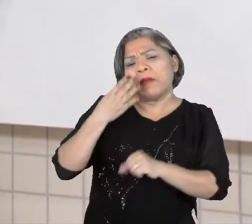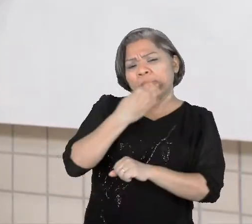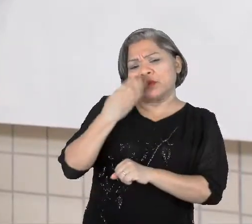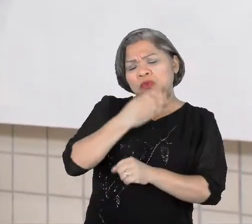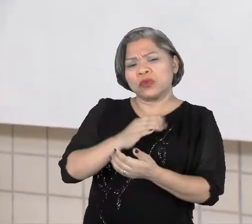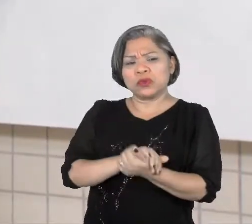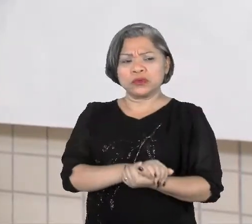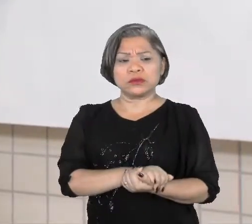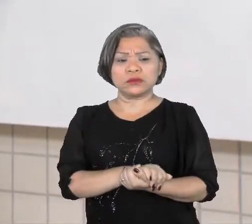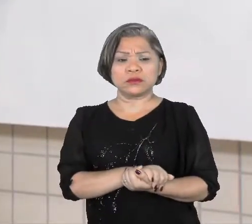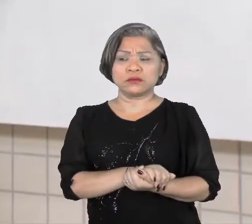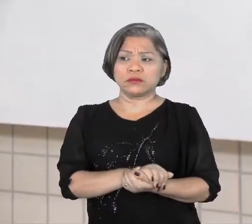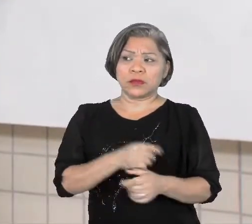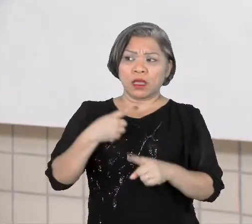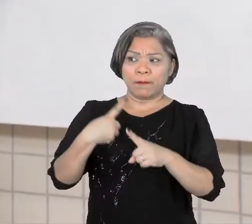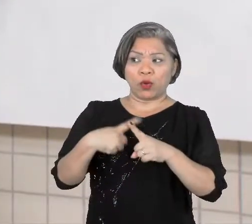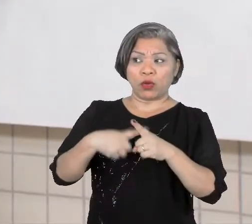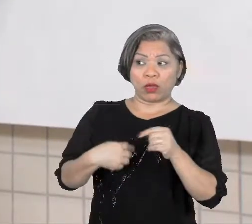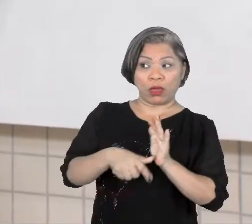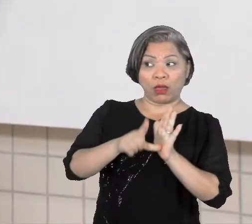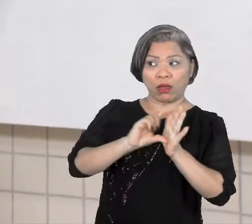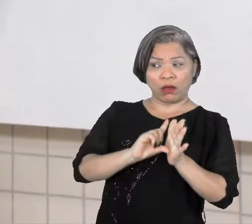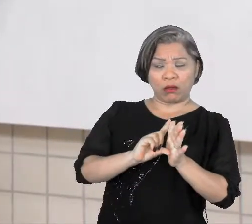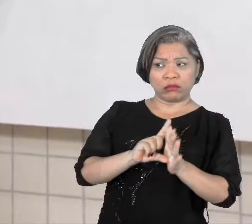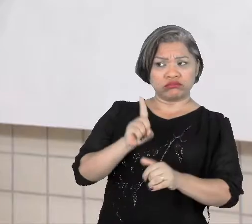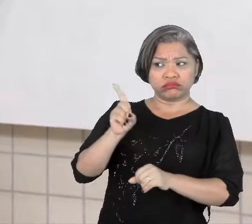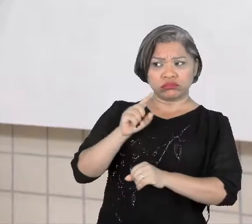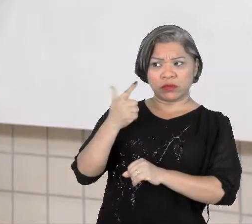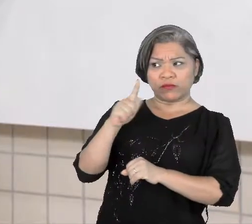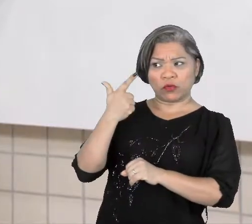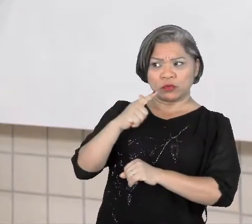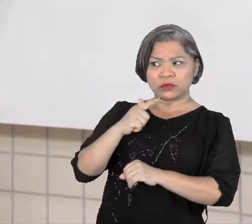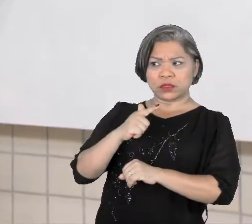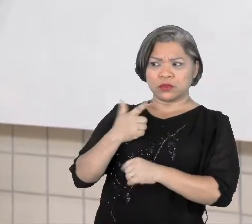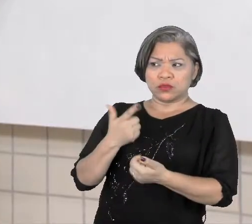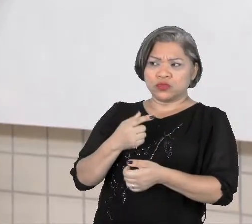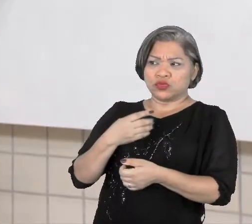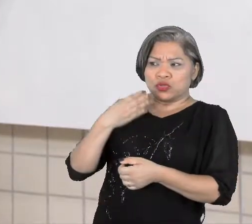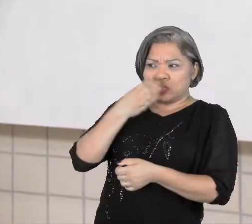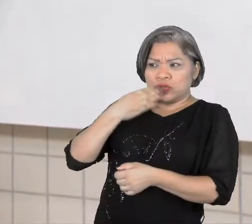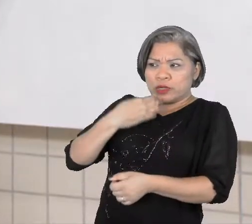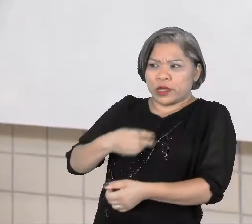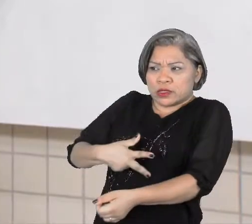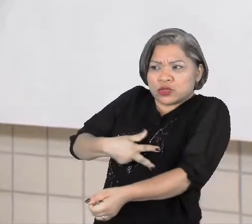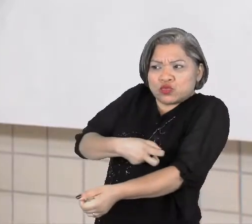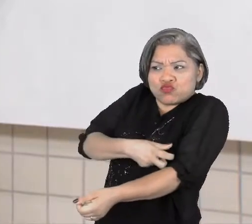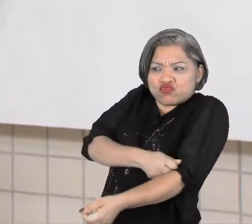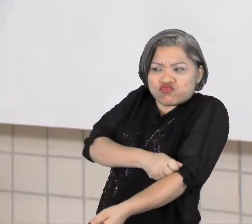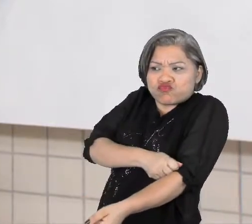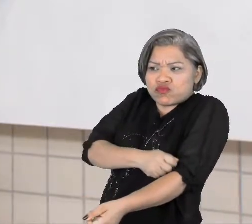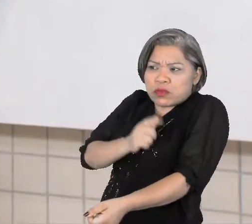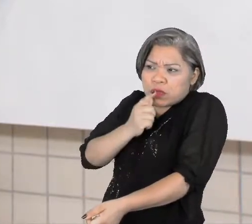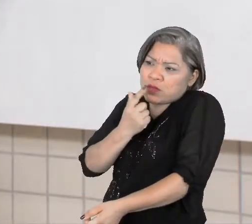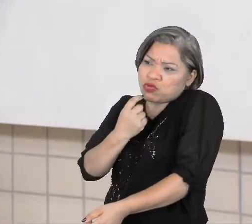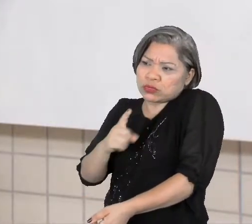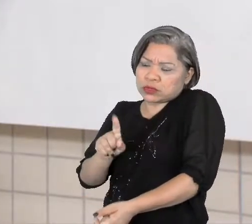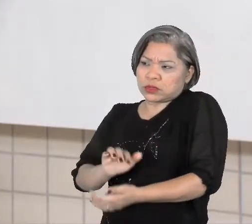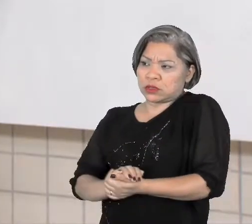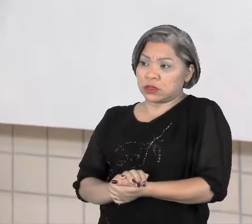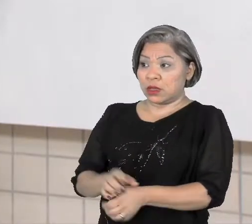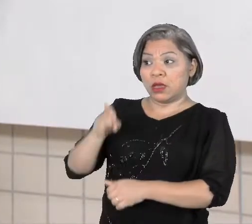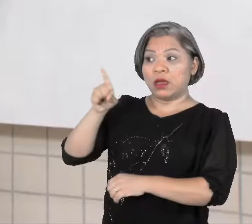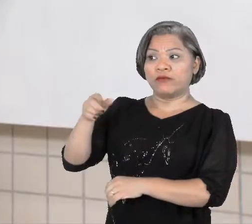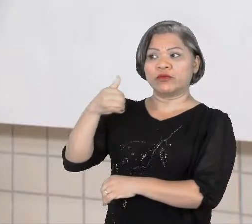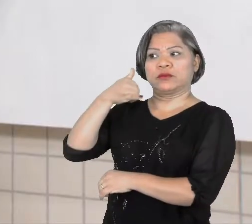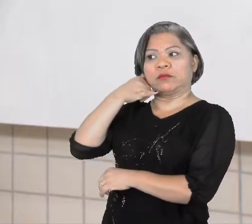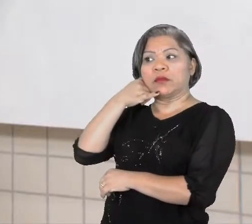antes você não estava com esse teor de açúcar tão alto. Vou passar mais um exame de sangue. Você me liga quando